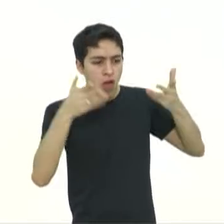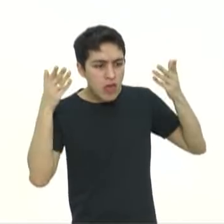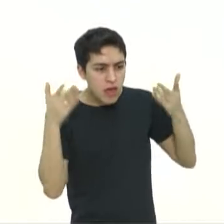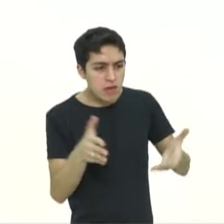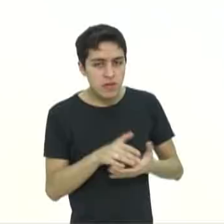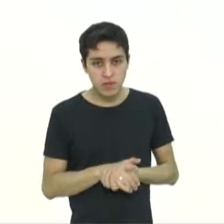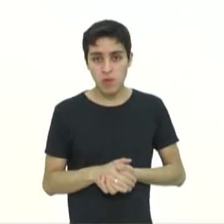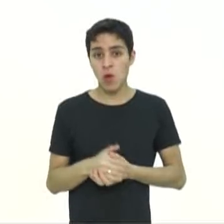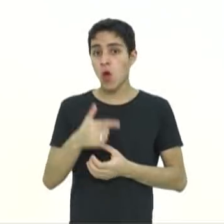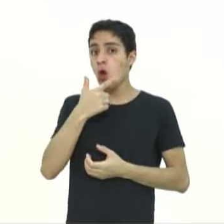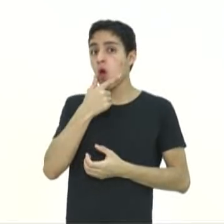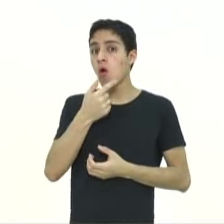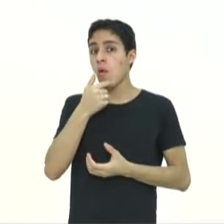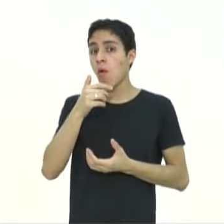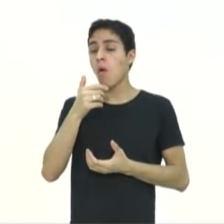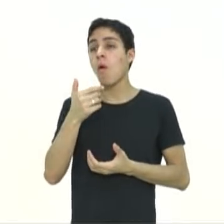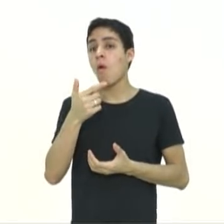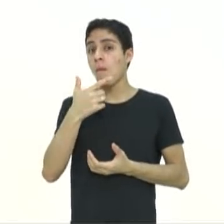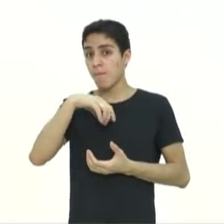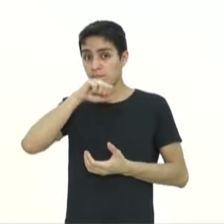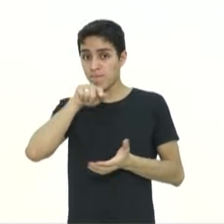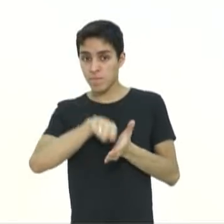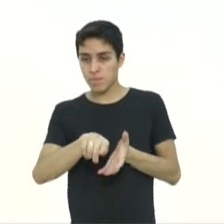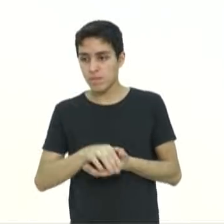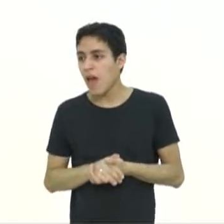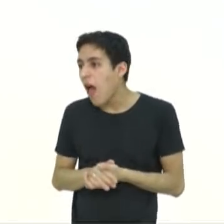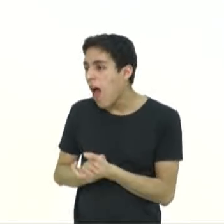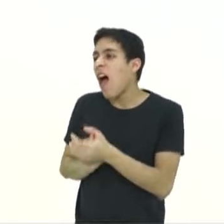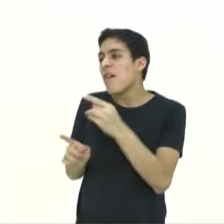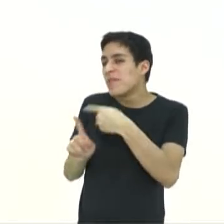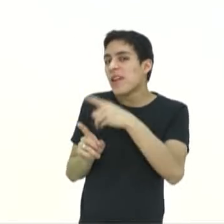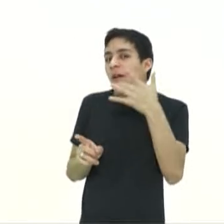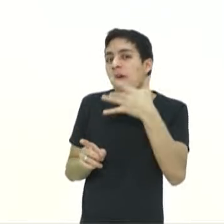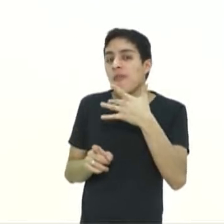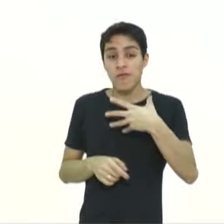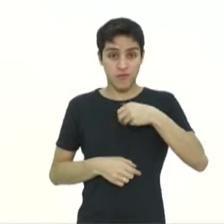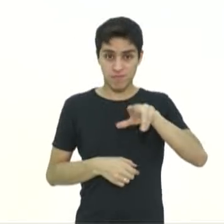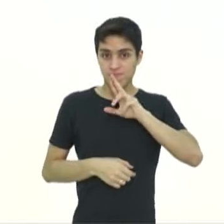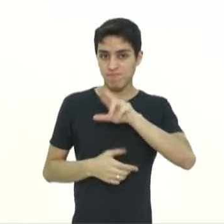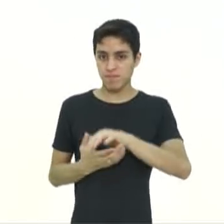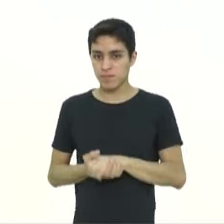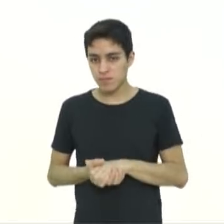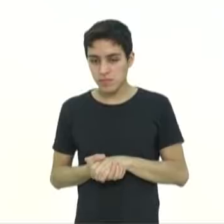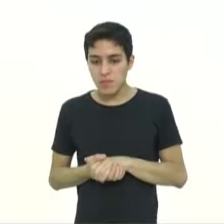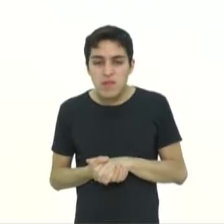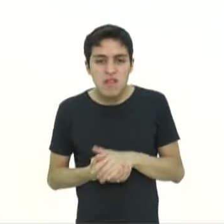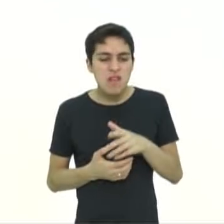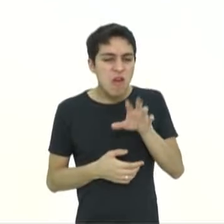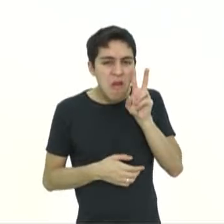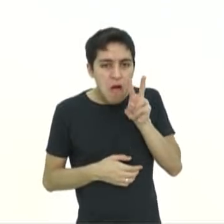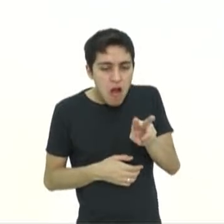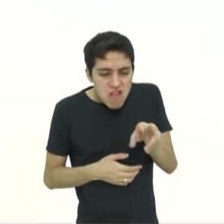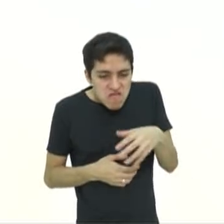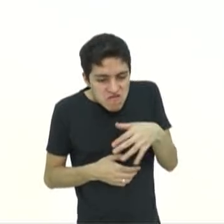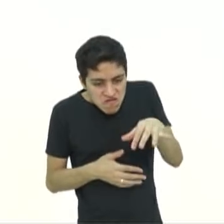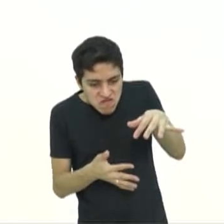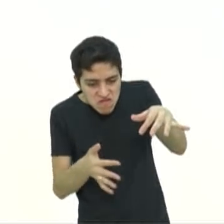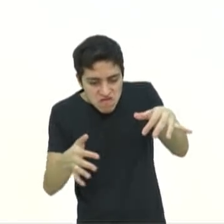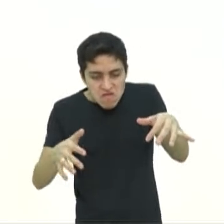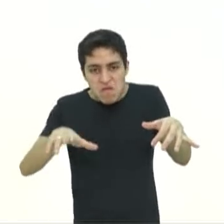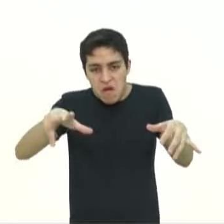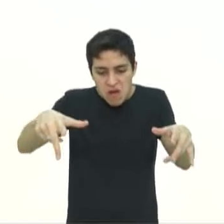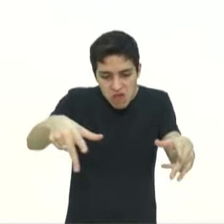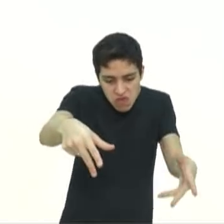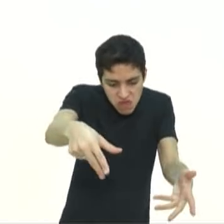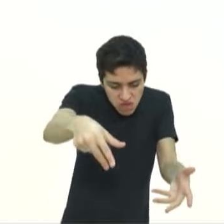o pai. O filho responde, porque é gostoso. E pega com nojo uma folhinha de alface, põe no prato